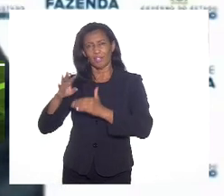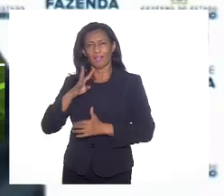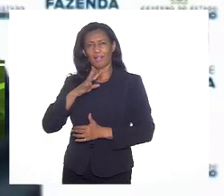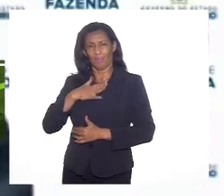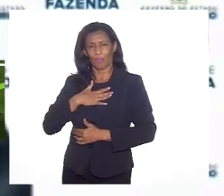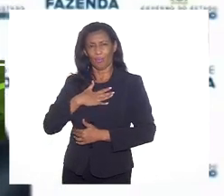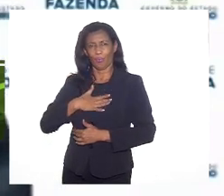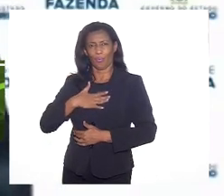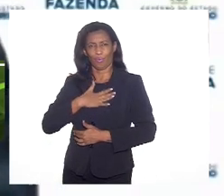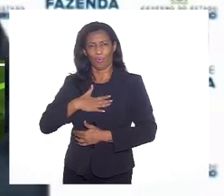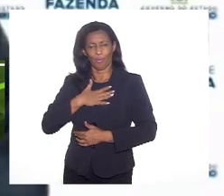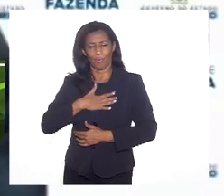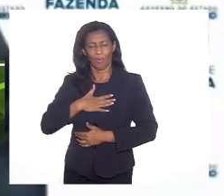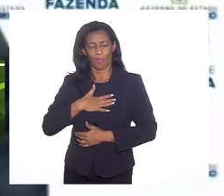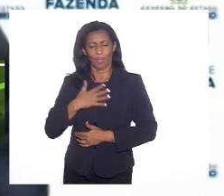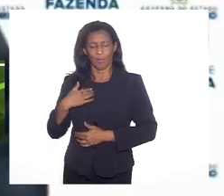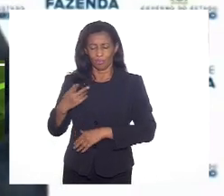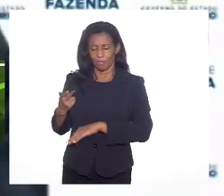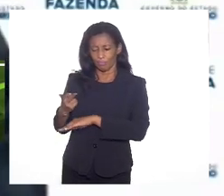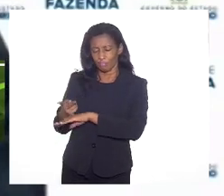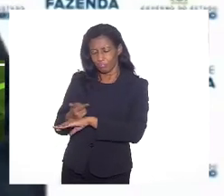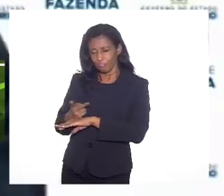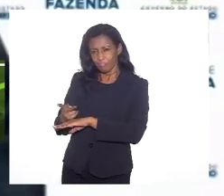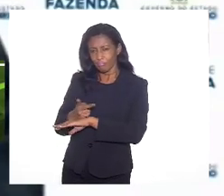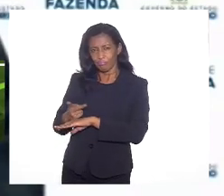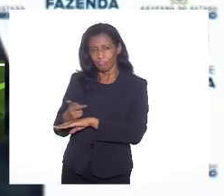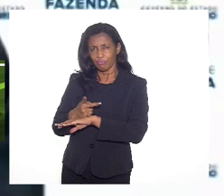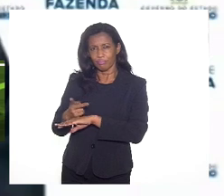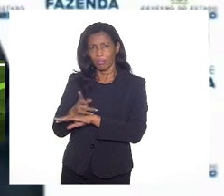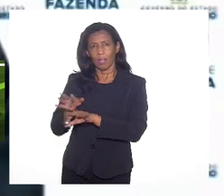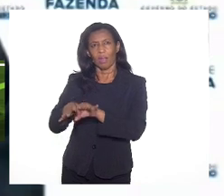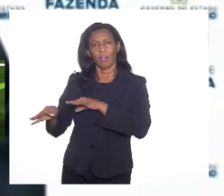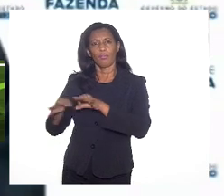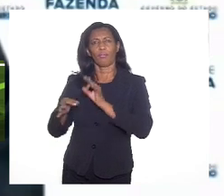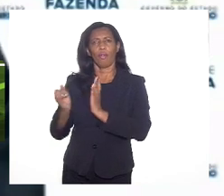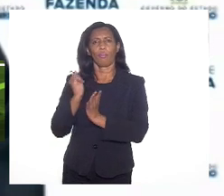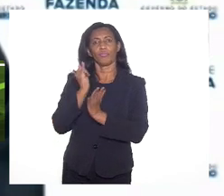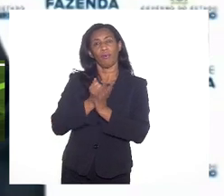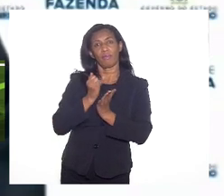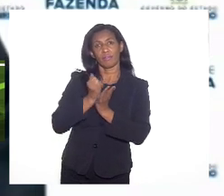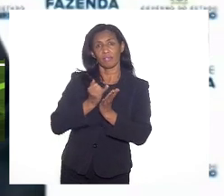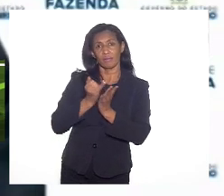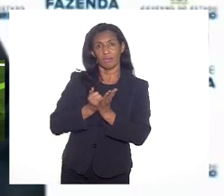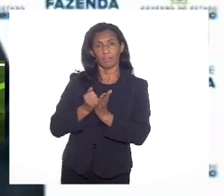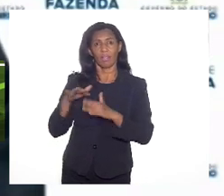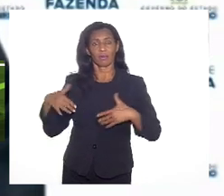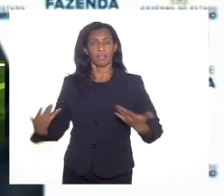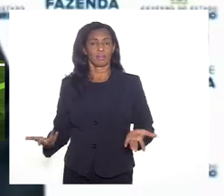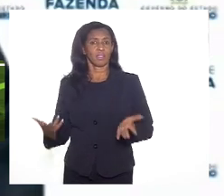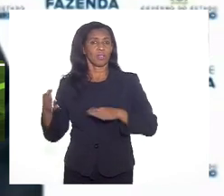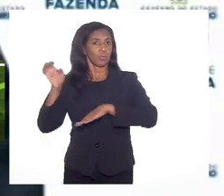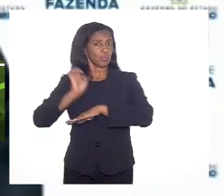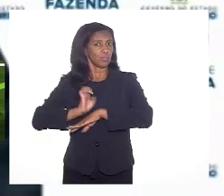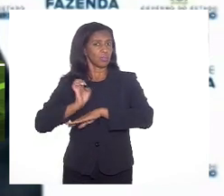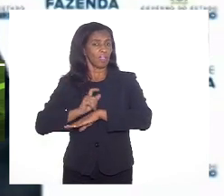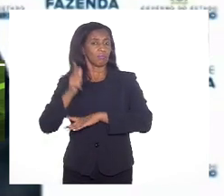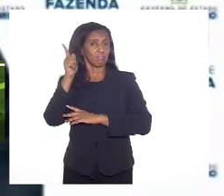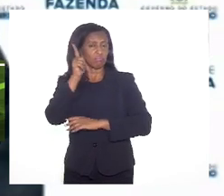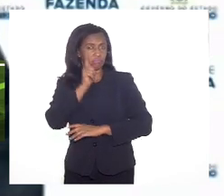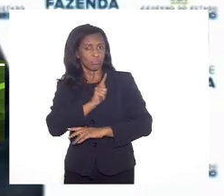conta disso, a gente sempre vai buscar alternativas da construção de receita. É assim que o Estado vai sair